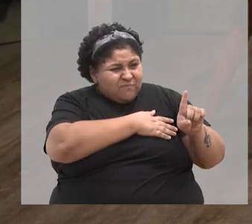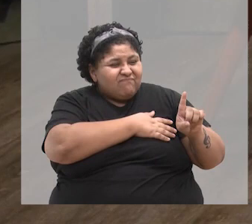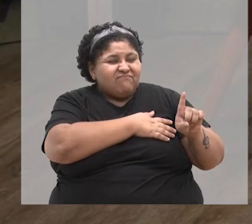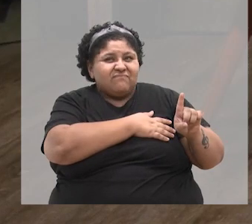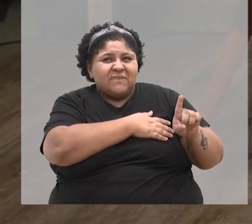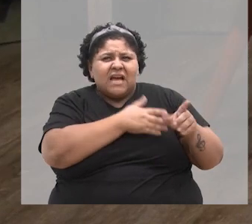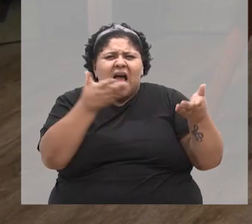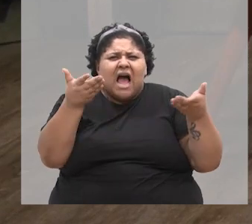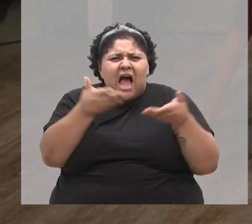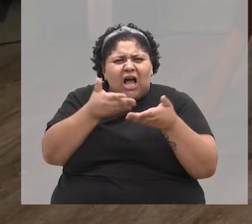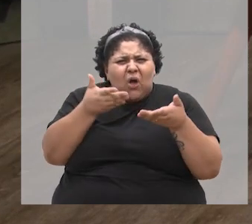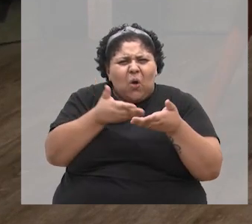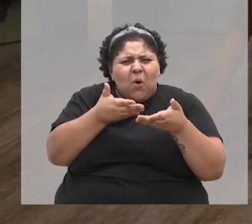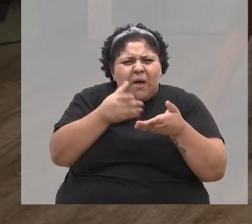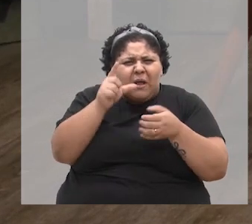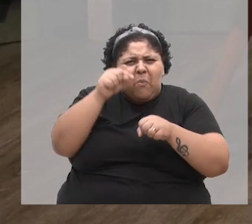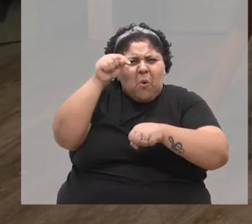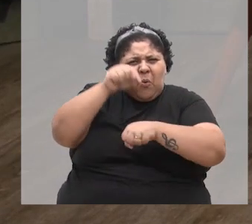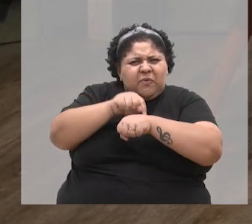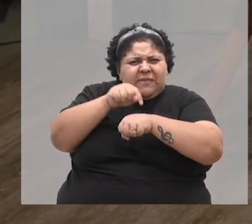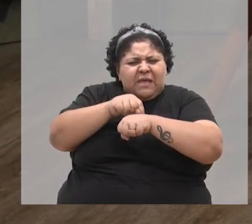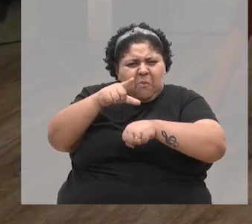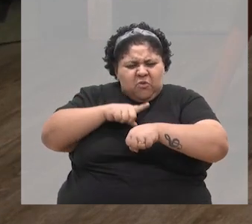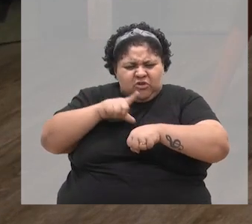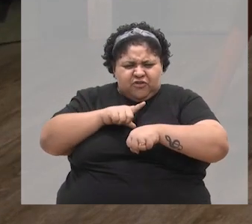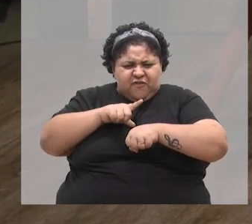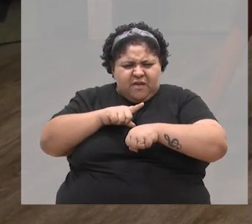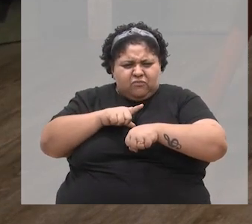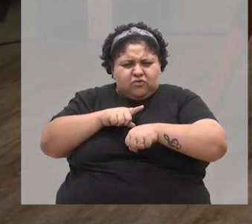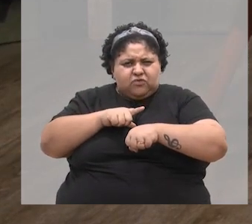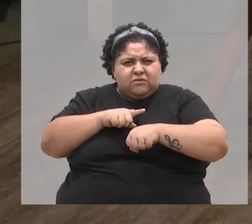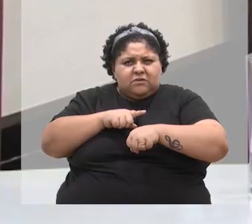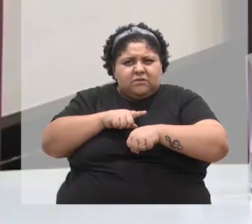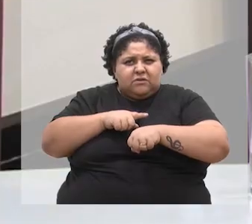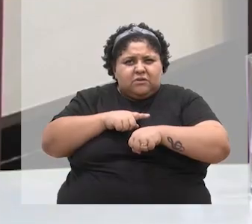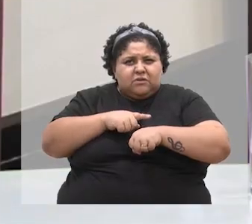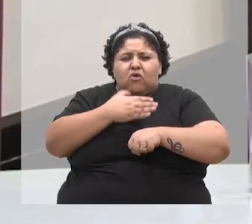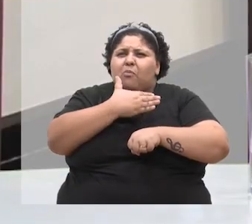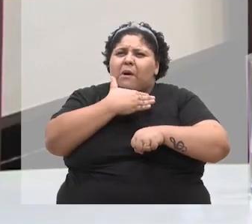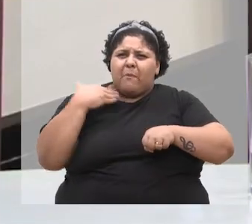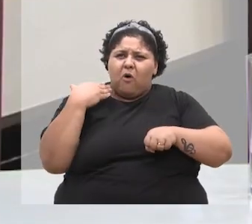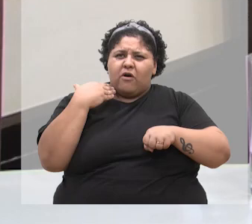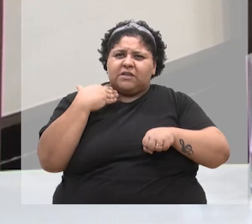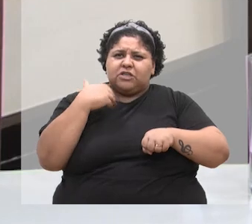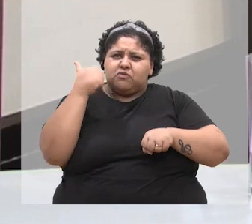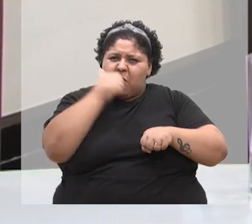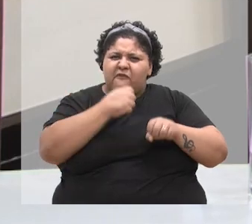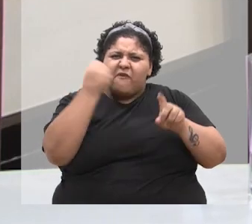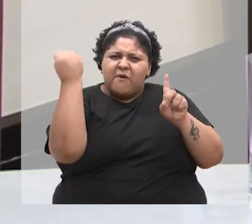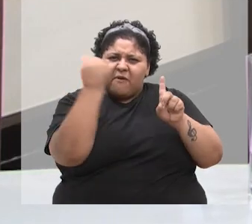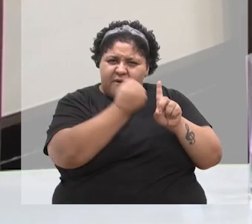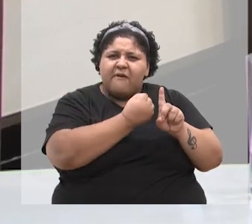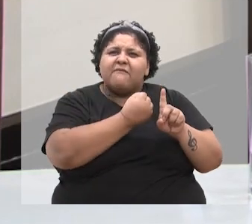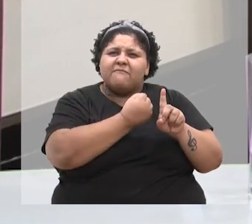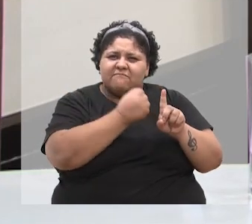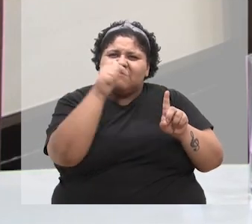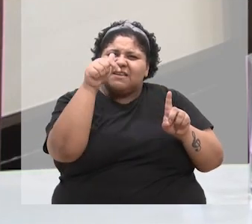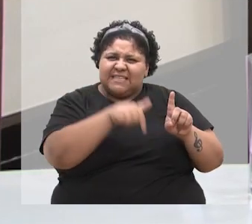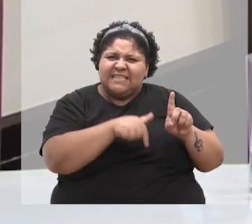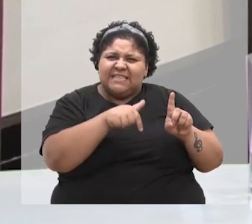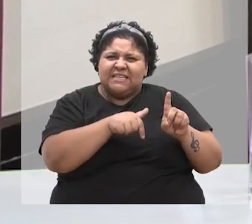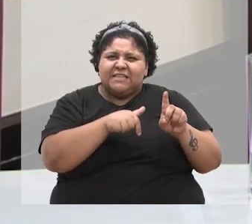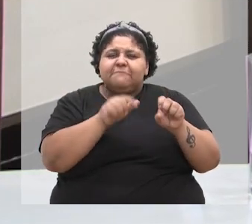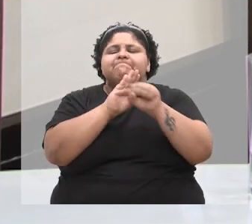né? Tivemos um caso agora recentemente, até o pessoal não sabia se caracterizaria já como feminicídio, mas uma mulher morta,